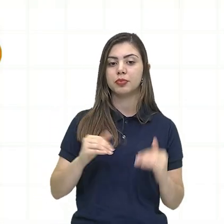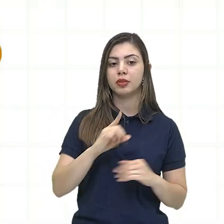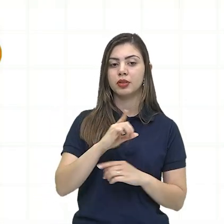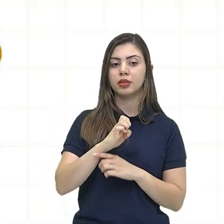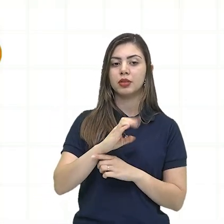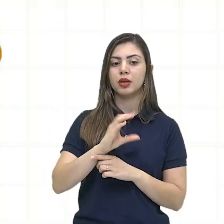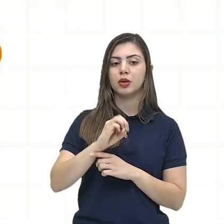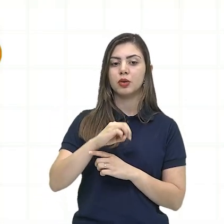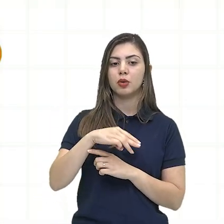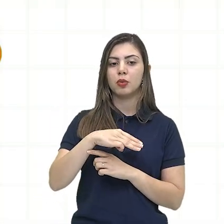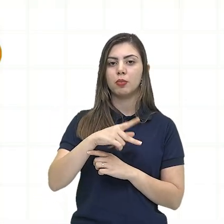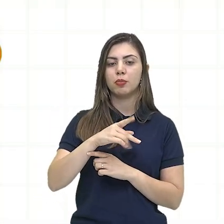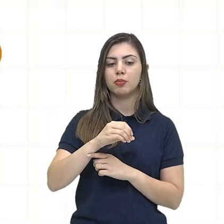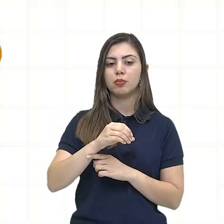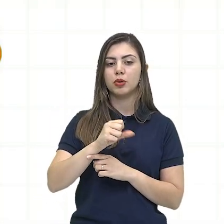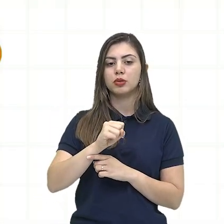faz